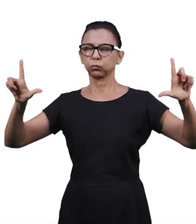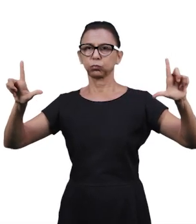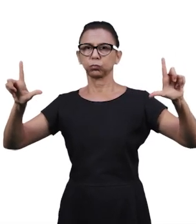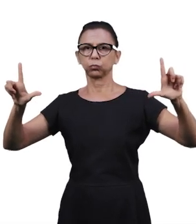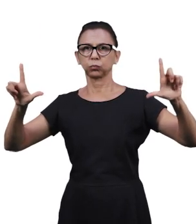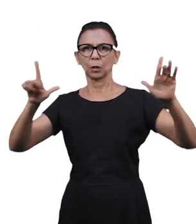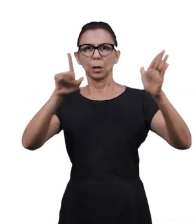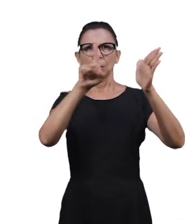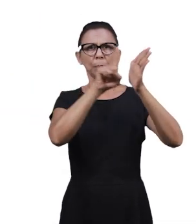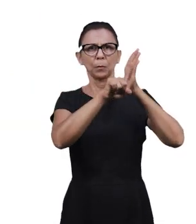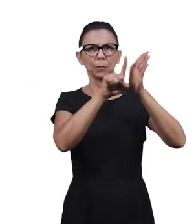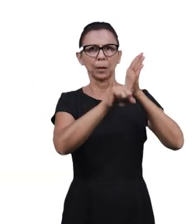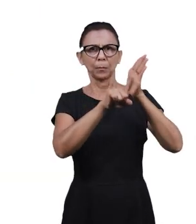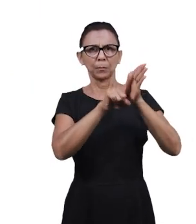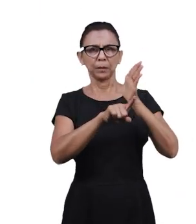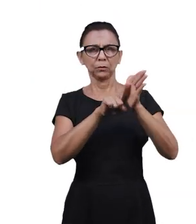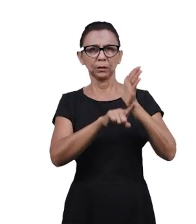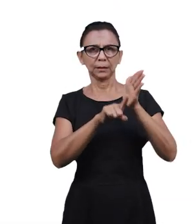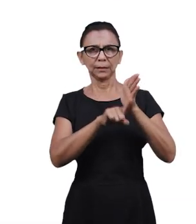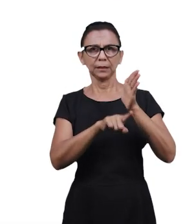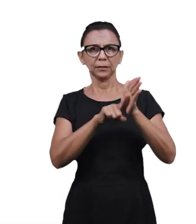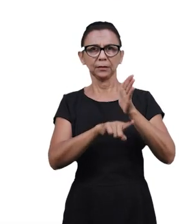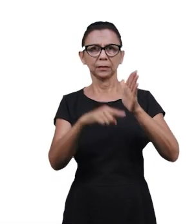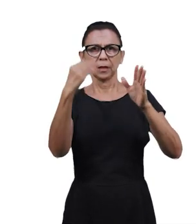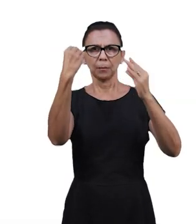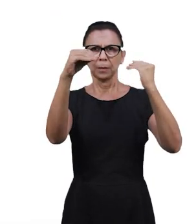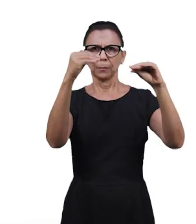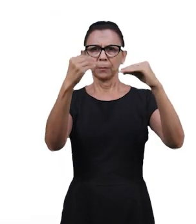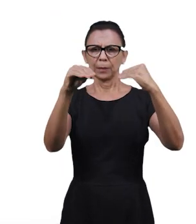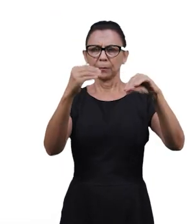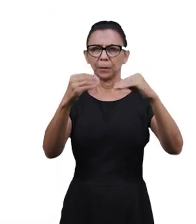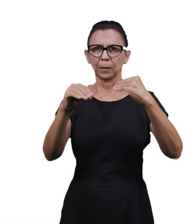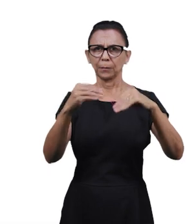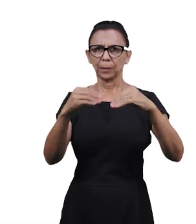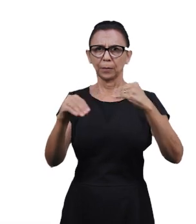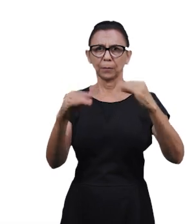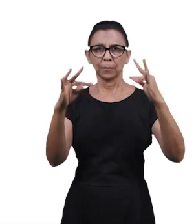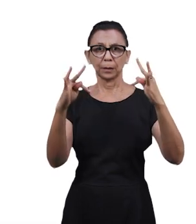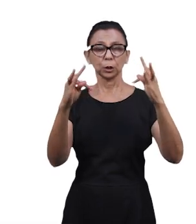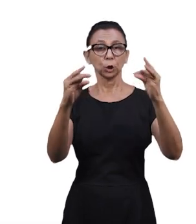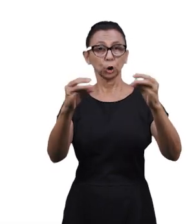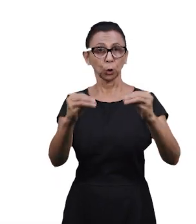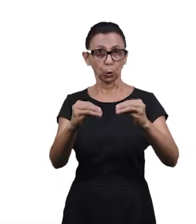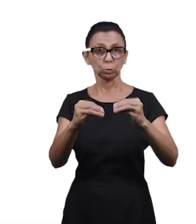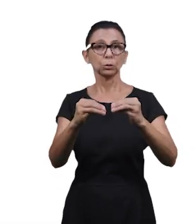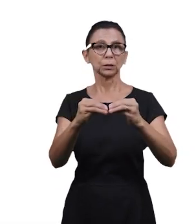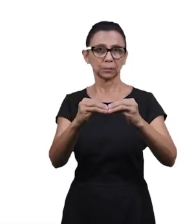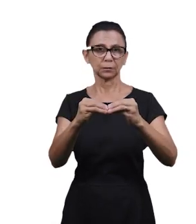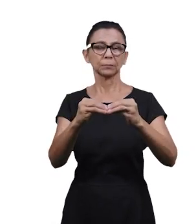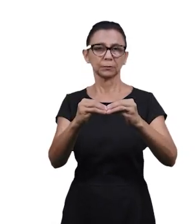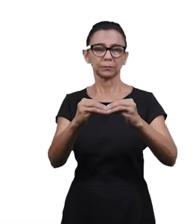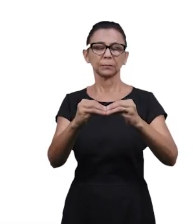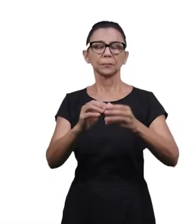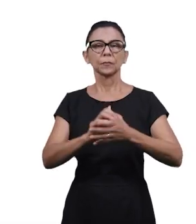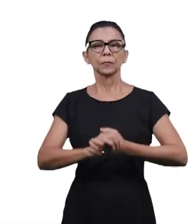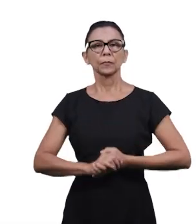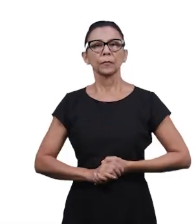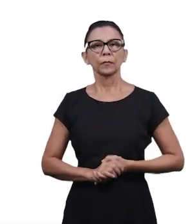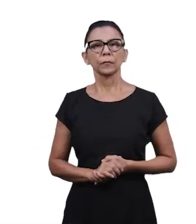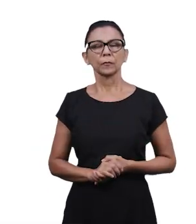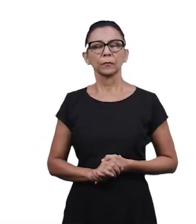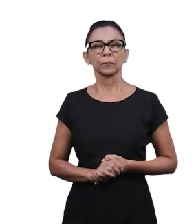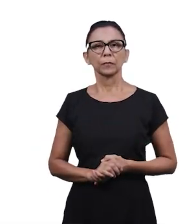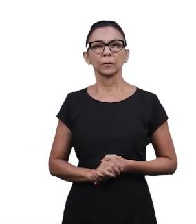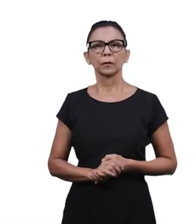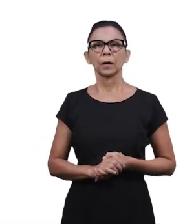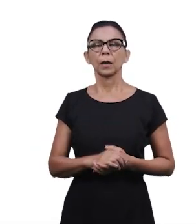tem um formulário. Esse formulário, você vai preencher esse formulário com todos os dados, vai inclusive colocar aqui a pergunta, qual